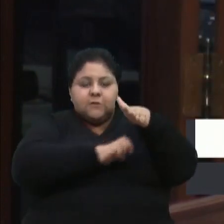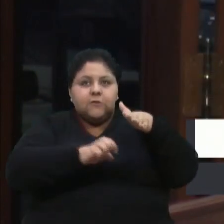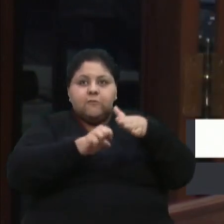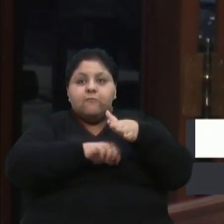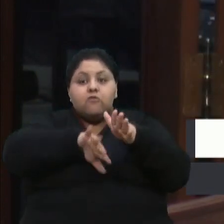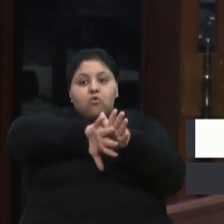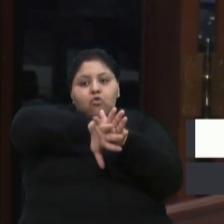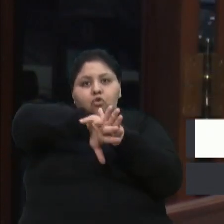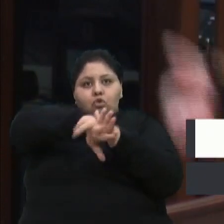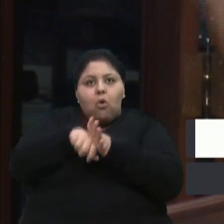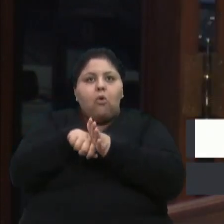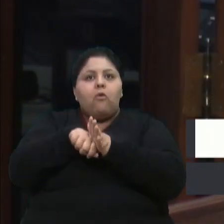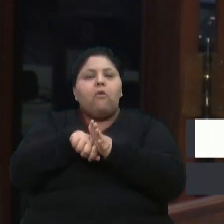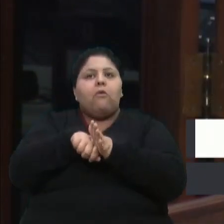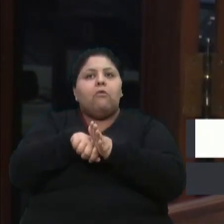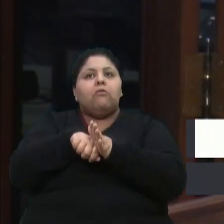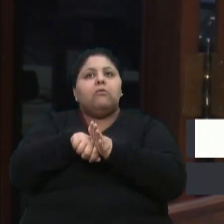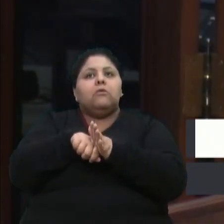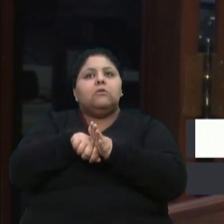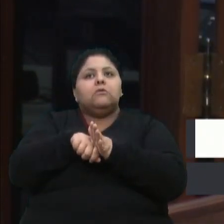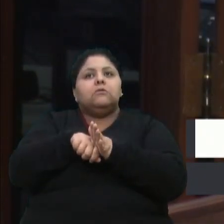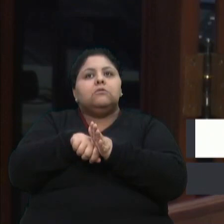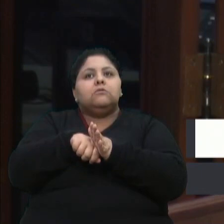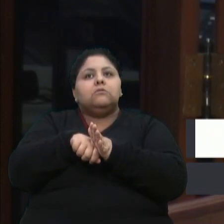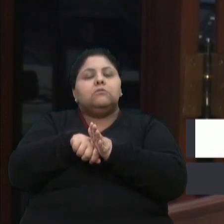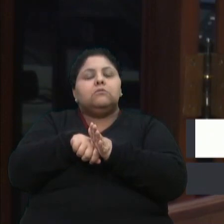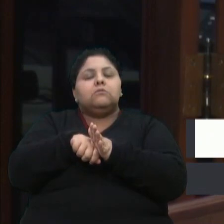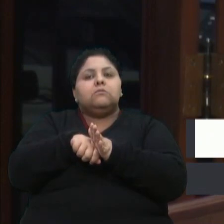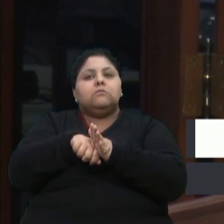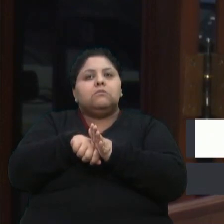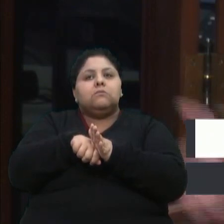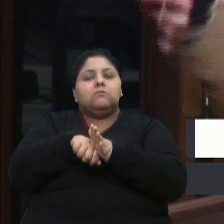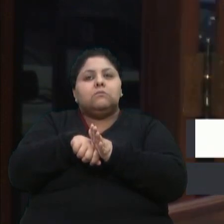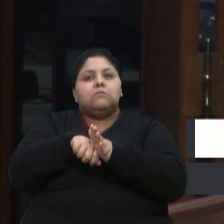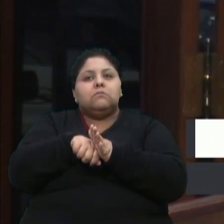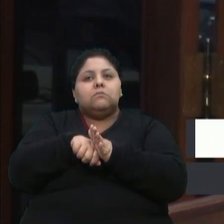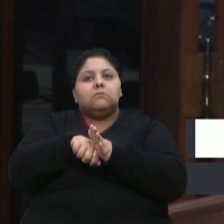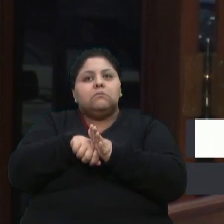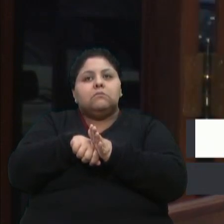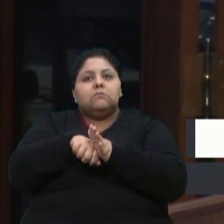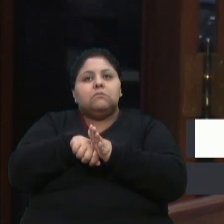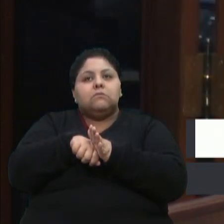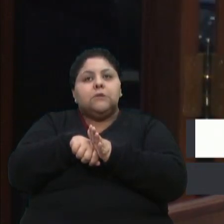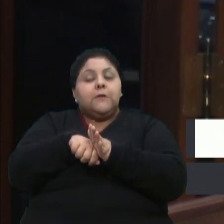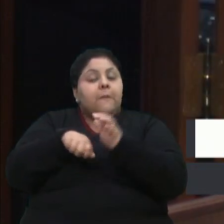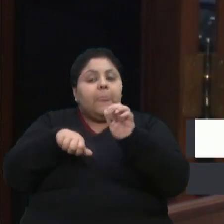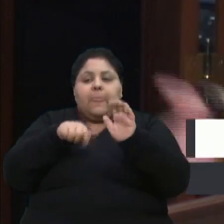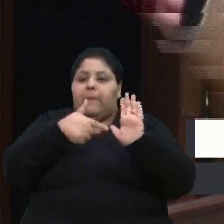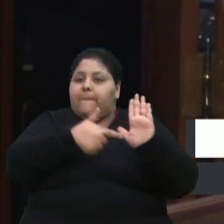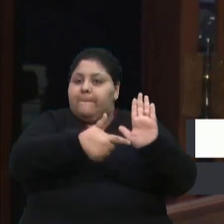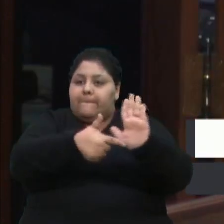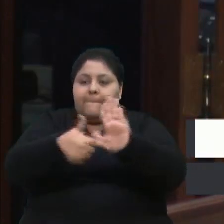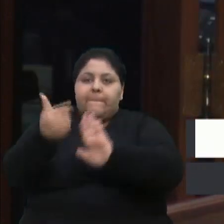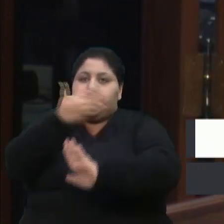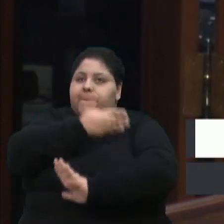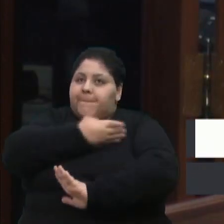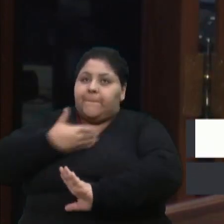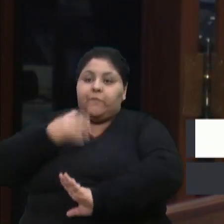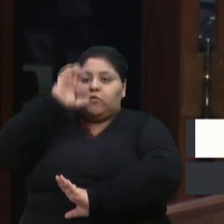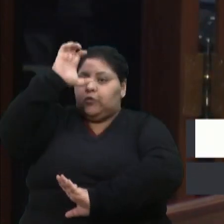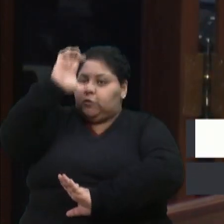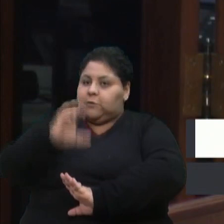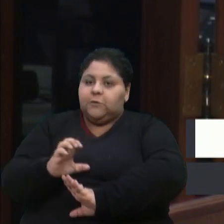fraude, foi uma possível fraude que aconteceu, que não se tornou pública, os cidadãos não